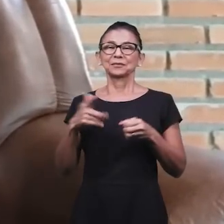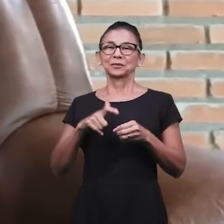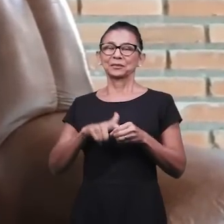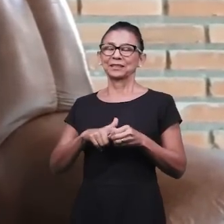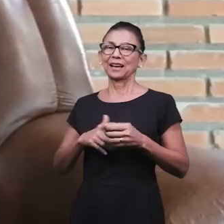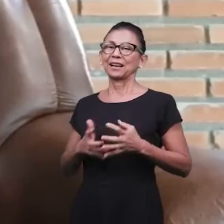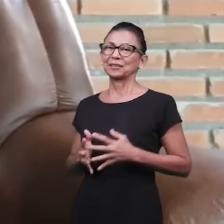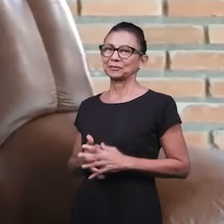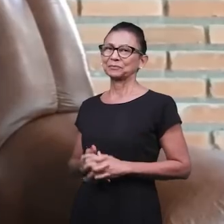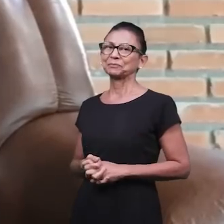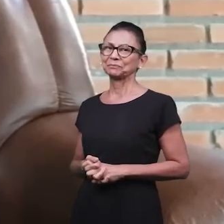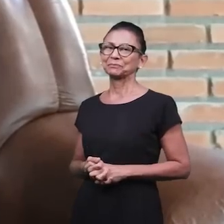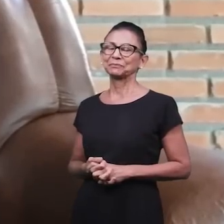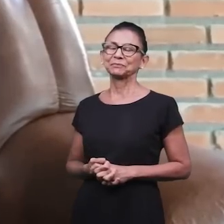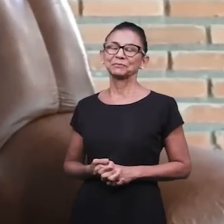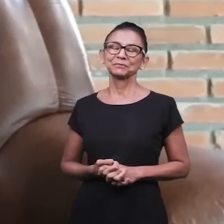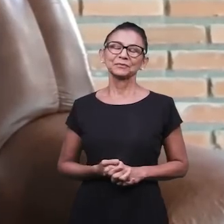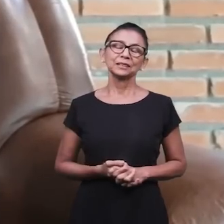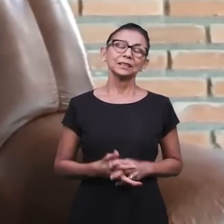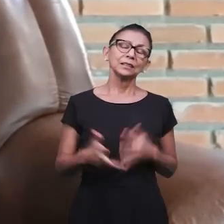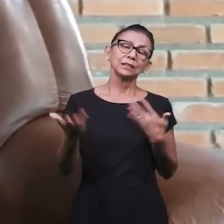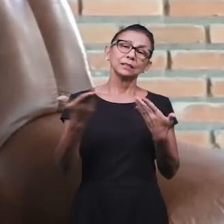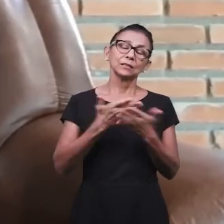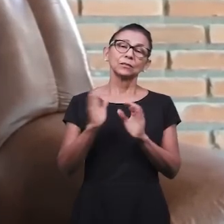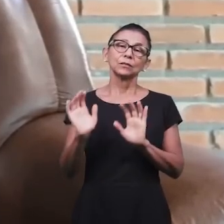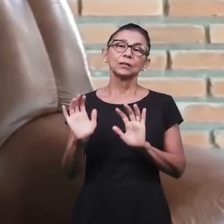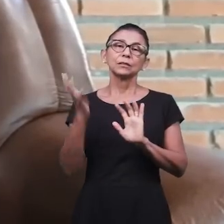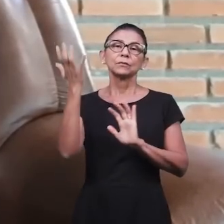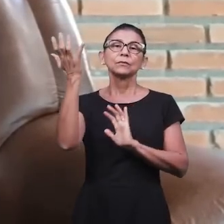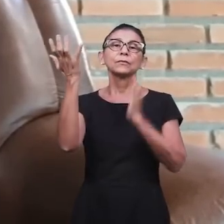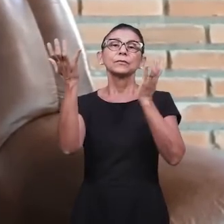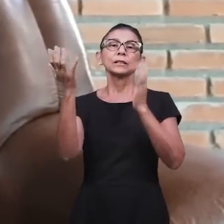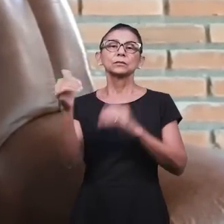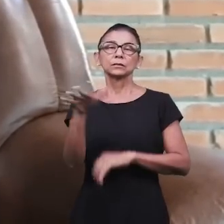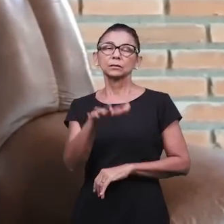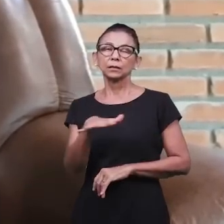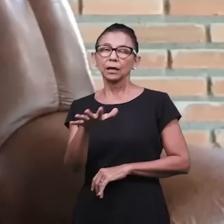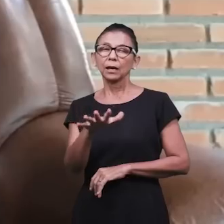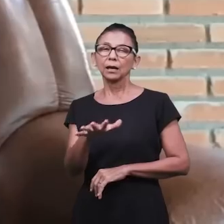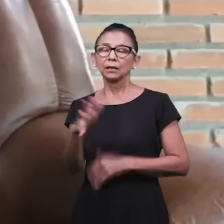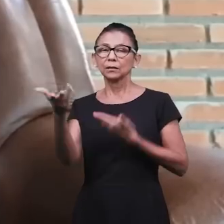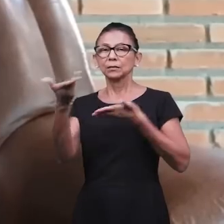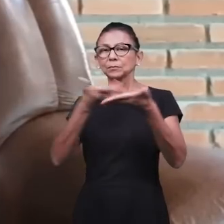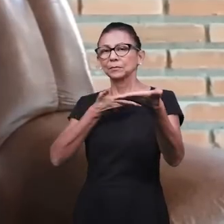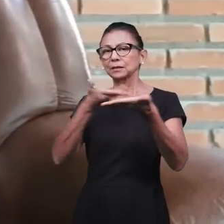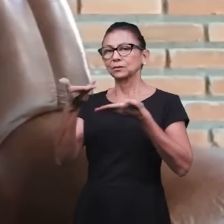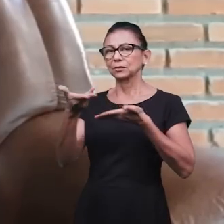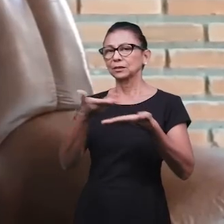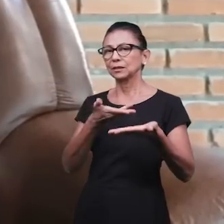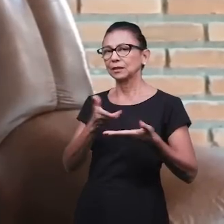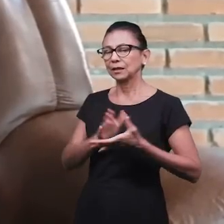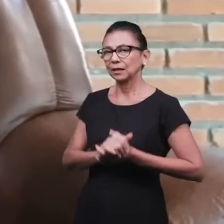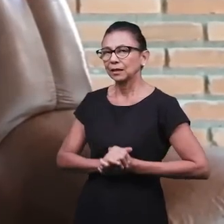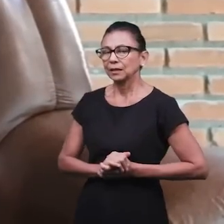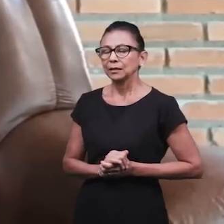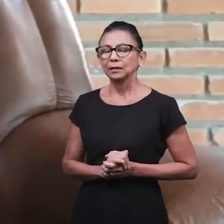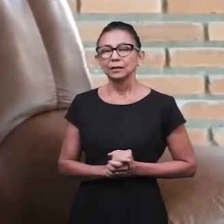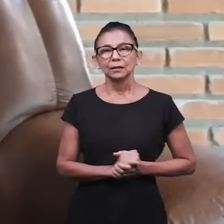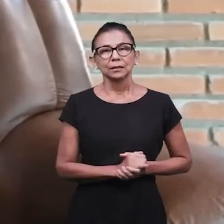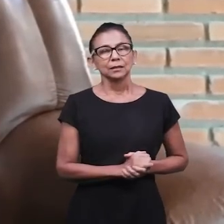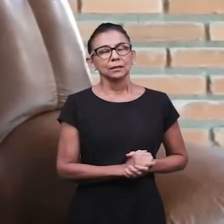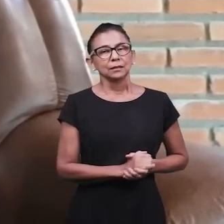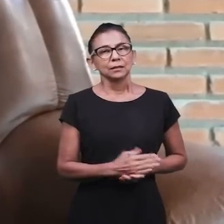para compartilhar com os irmãos os eventos ocorridos aqui na área de Barra Mansa, que faz parte da região sul-fluminense